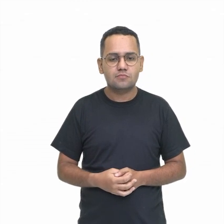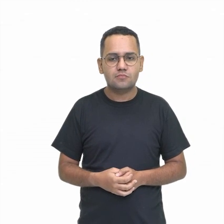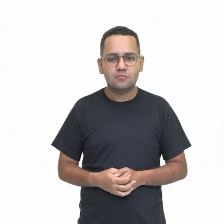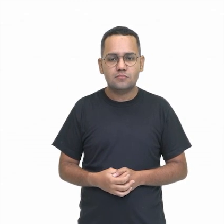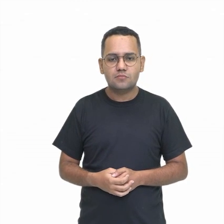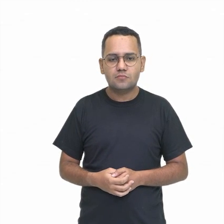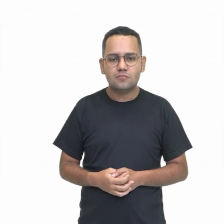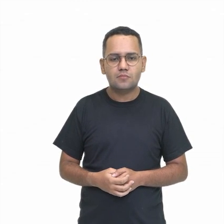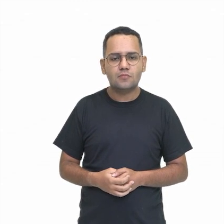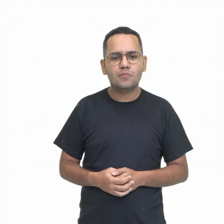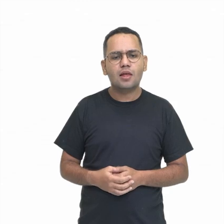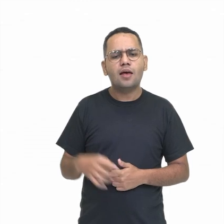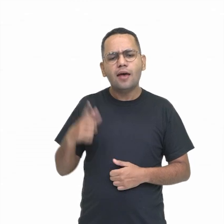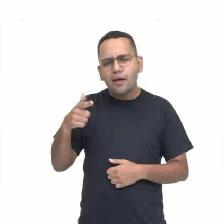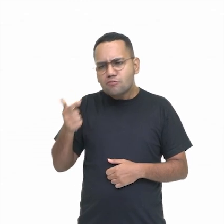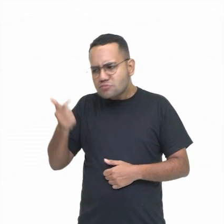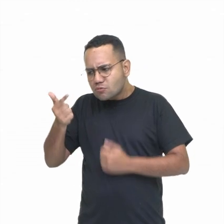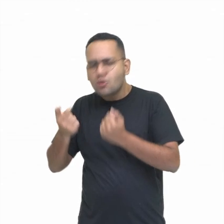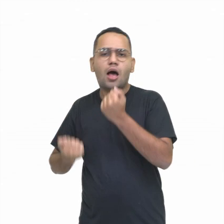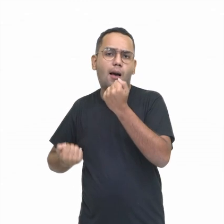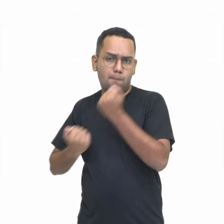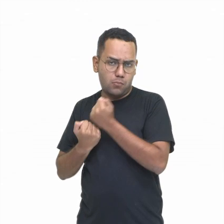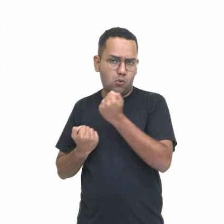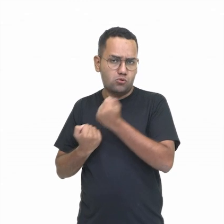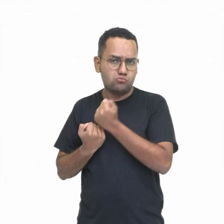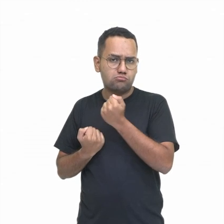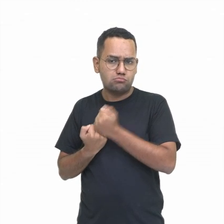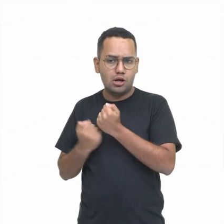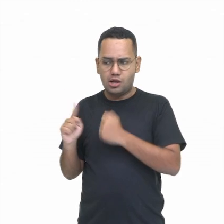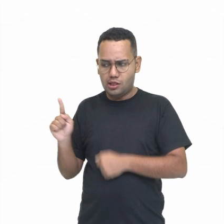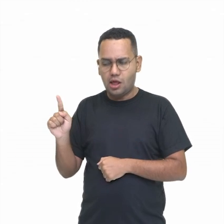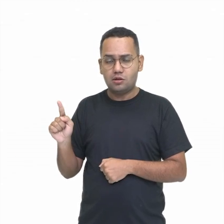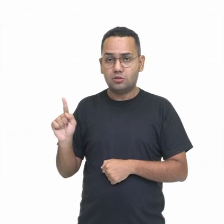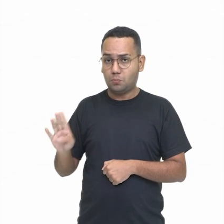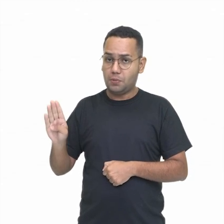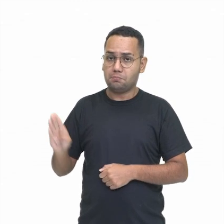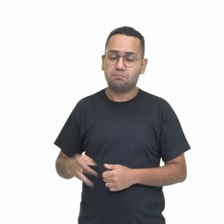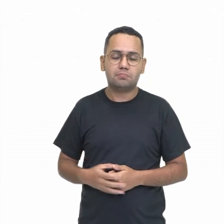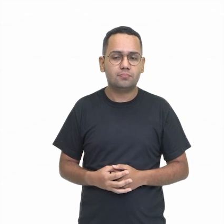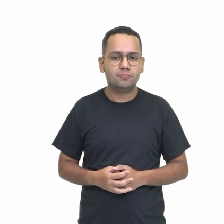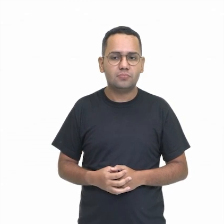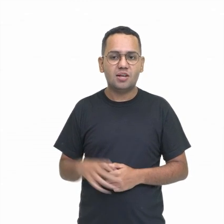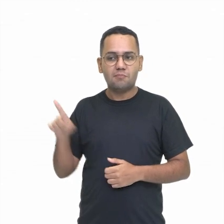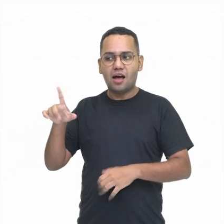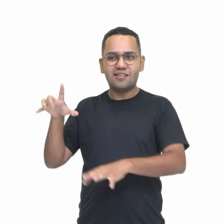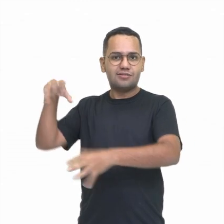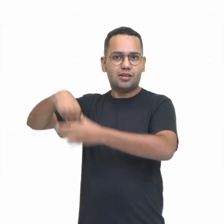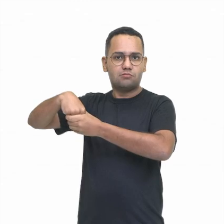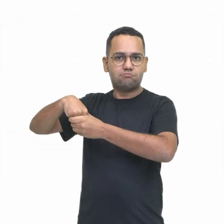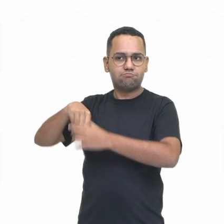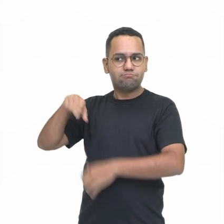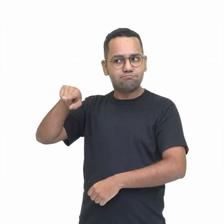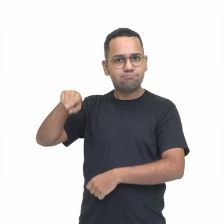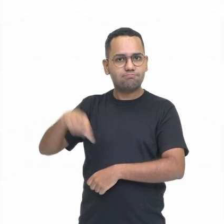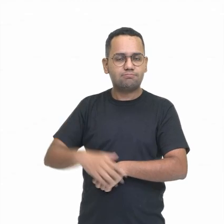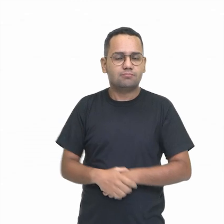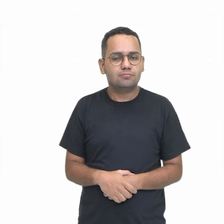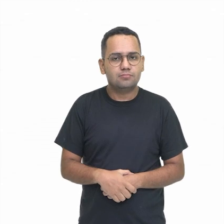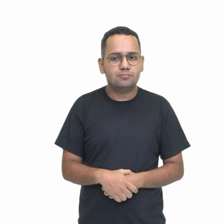ele é um subconjunto do contradomínio né Ele está ele está ali dentro do conjunto B